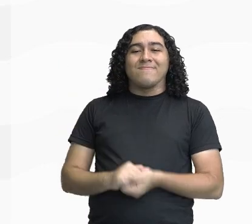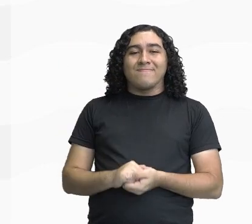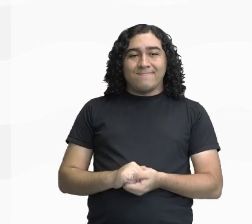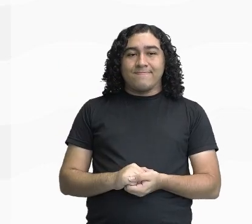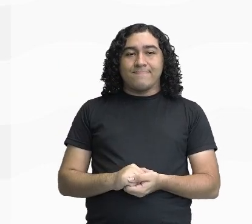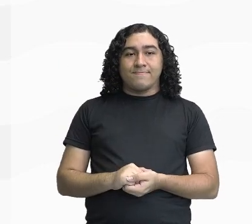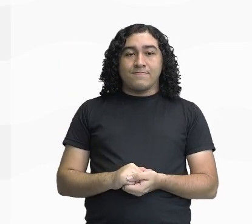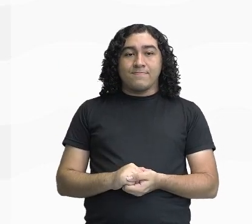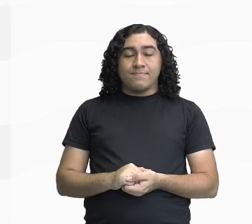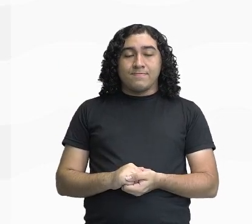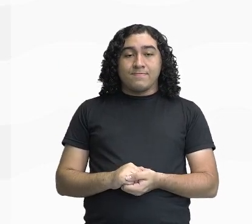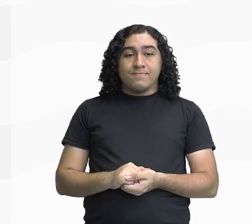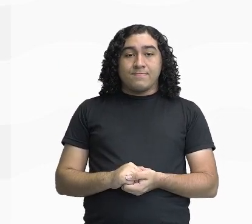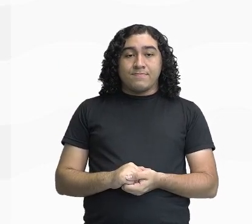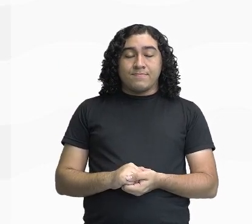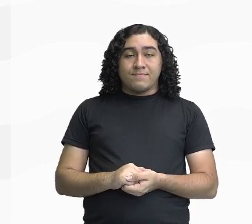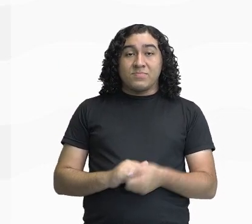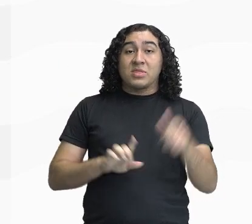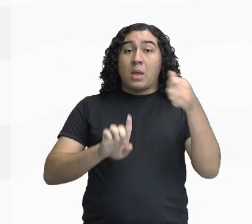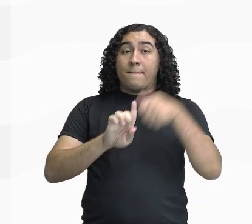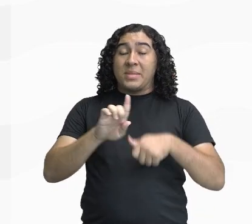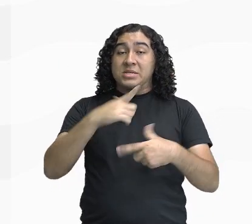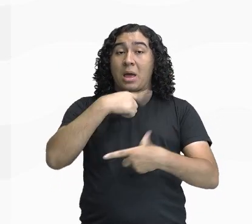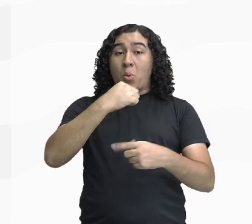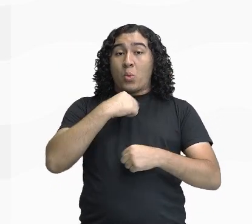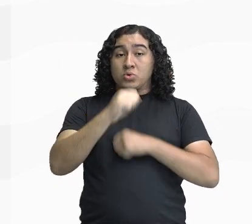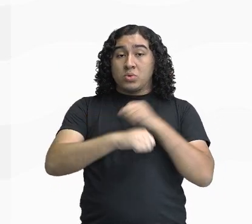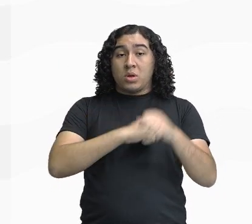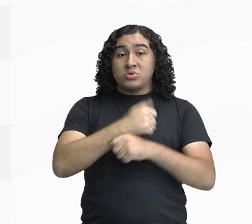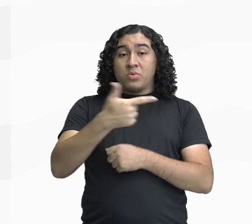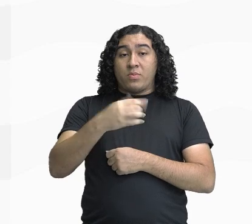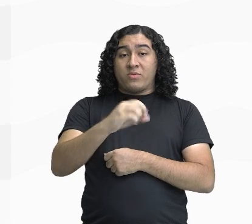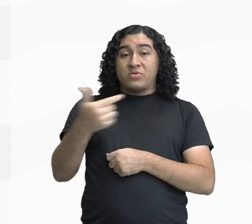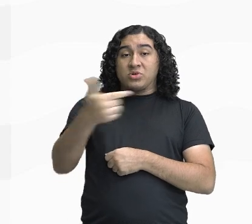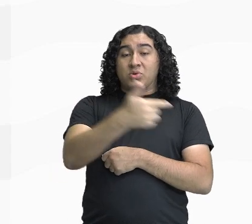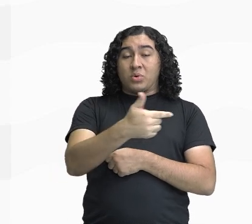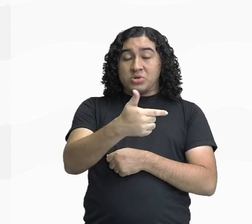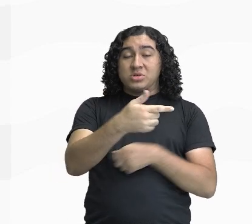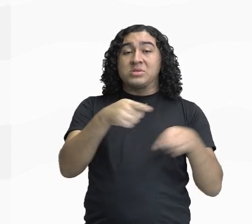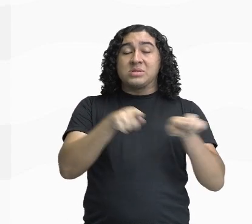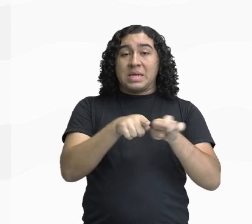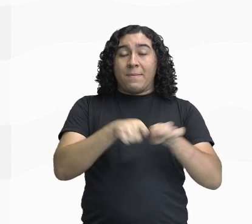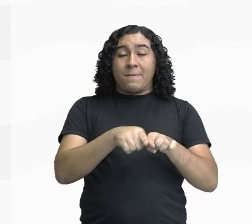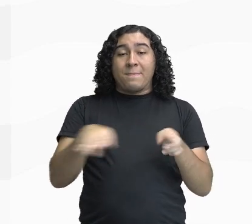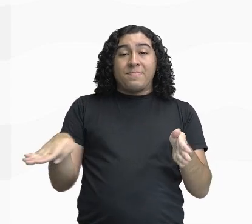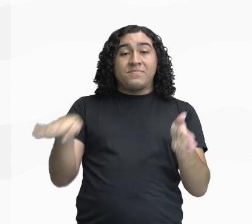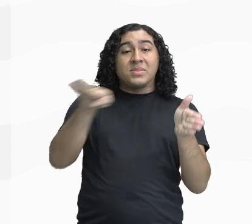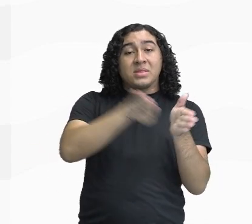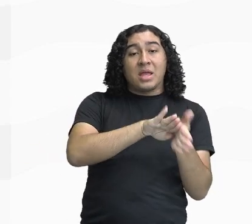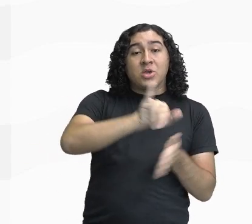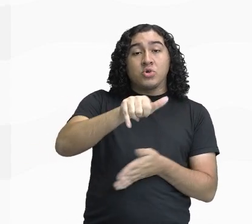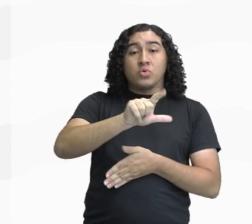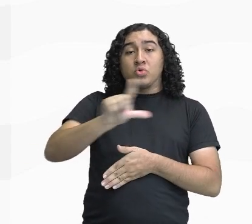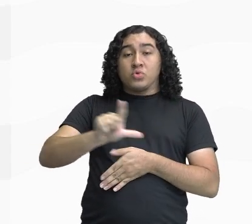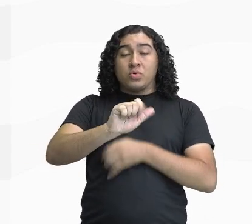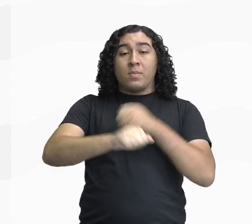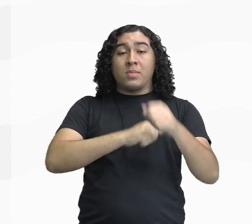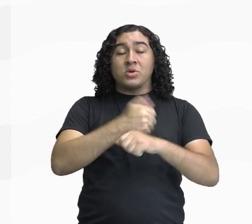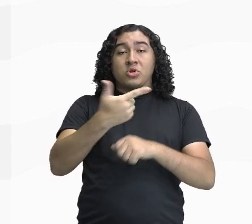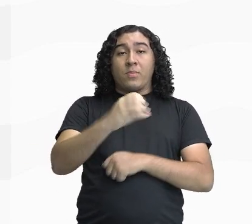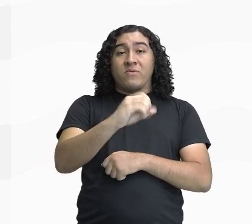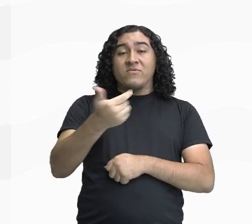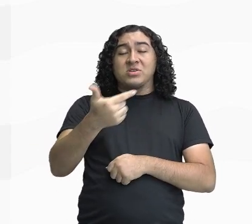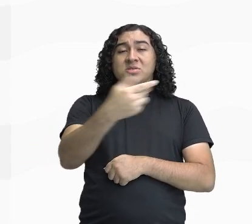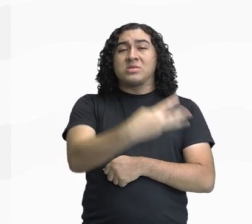só, entre agosto, né, de 2022 e julho de 2023, o